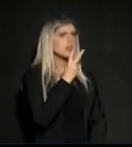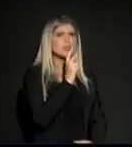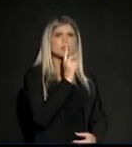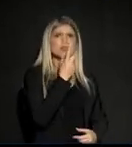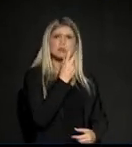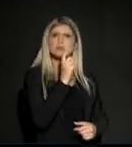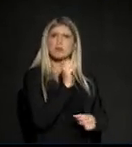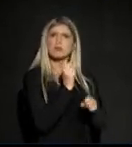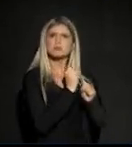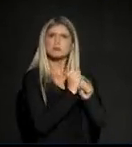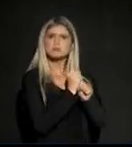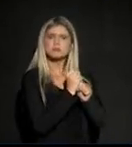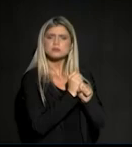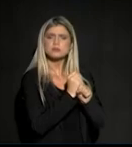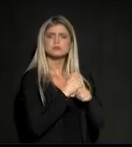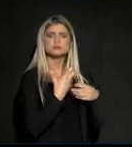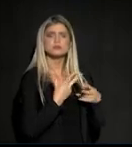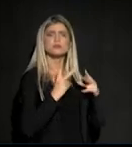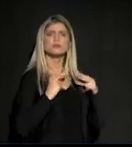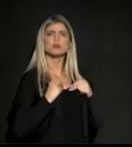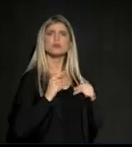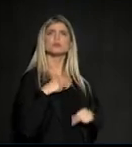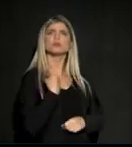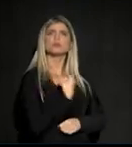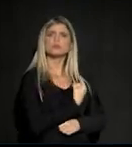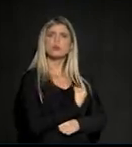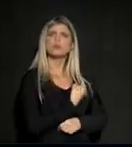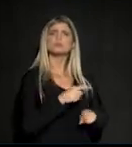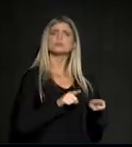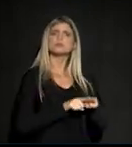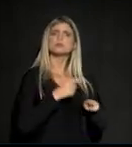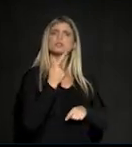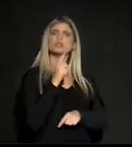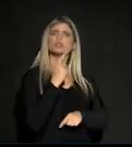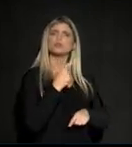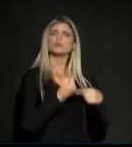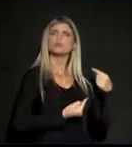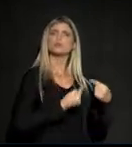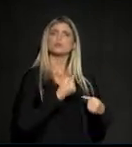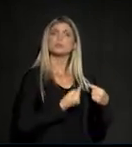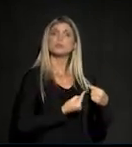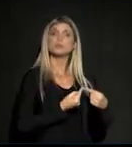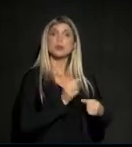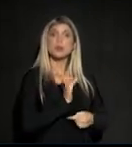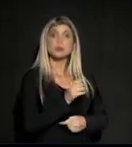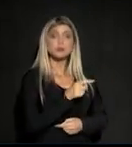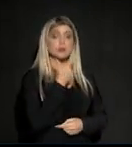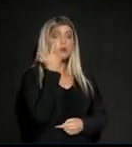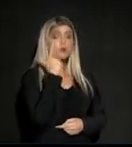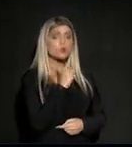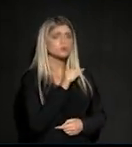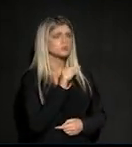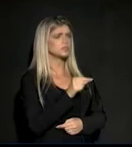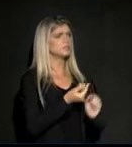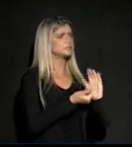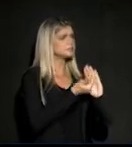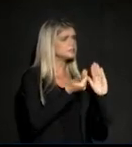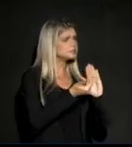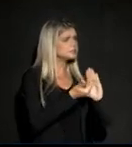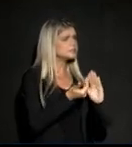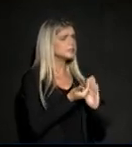que parte por mérito nosso e parte até pela situação geopolítica, realmente, se a gente conseguir tirar essas